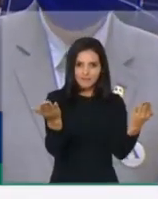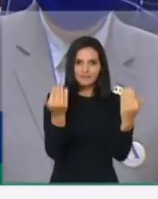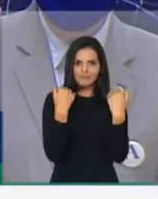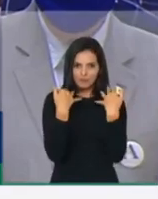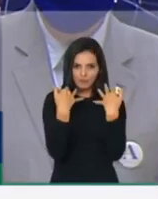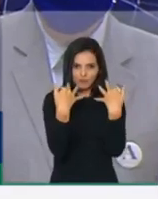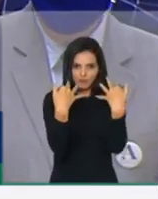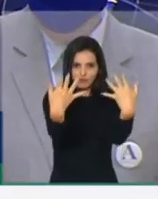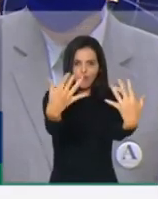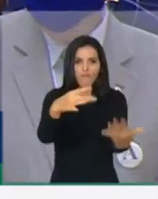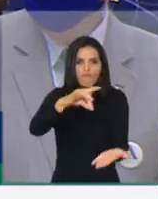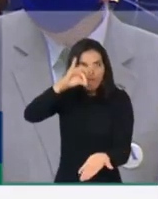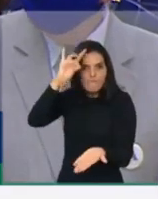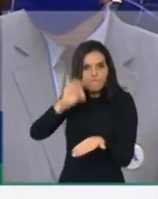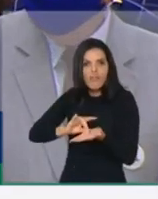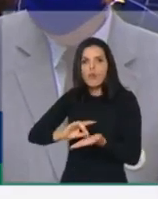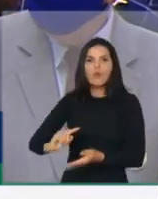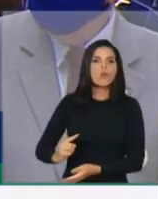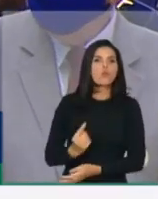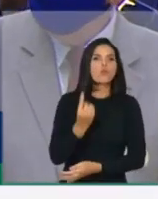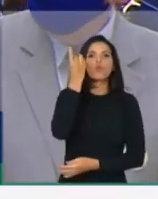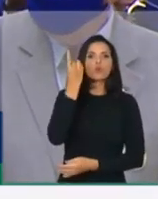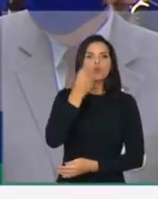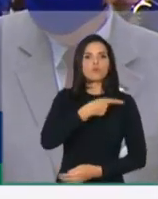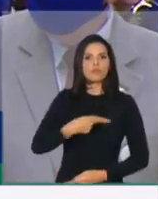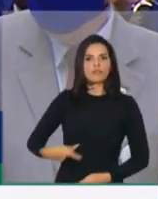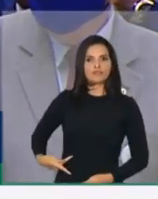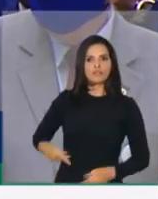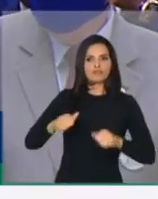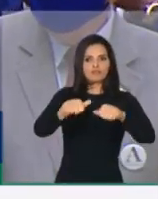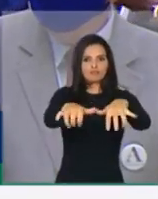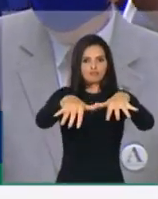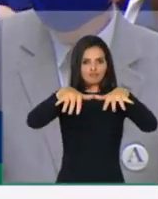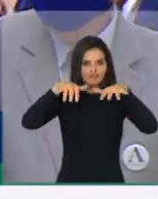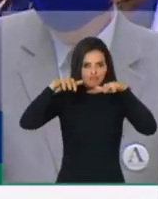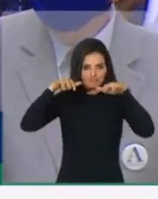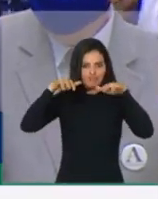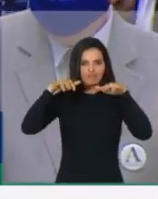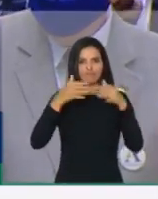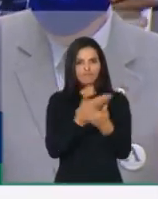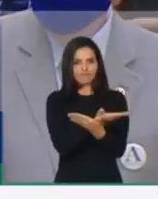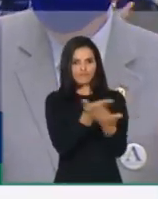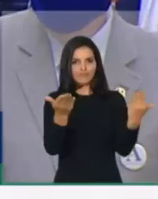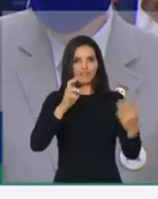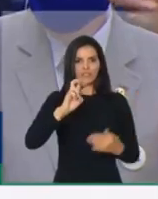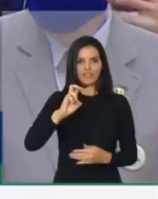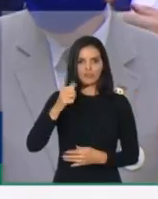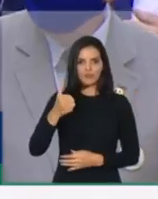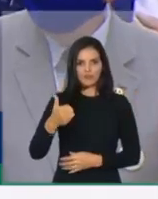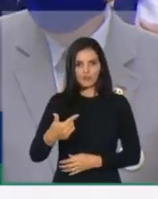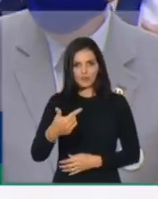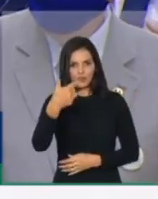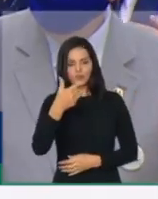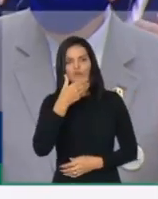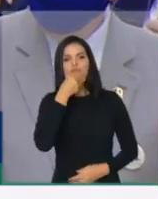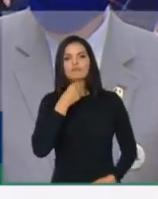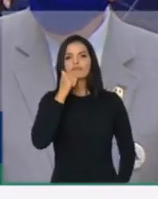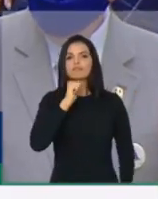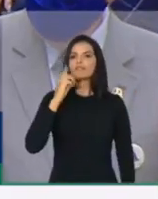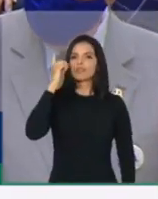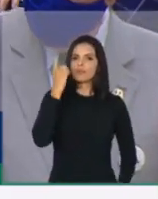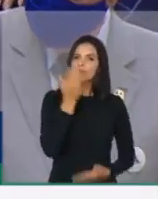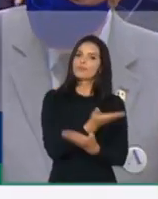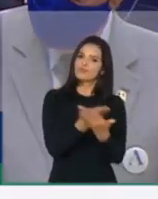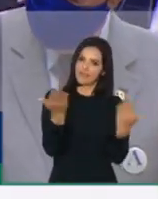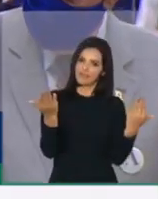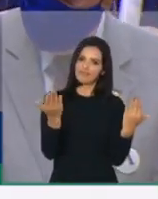verdadeiro e único presidente da Câmara, o plenário, composto por outros 512 senhores e senhoras